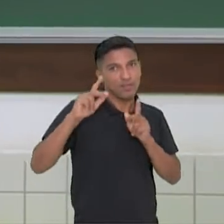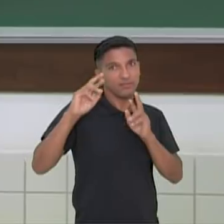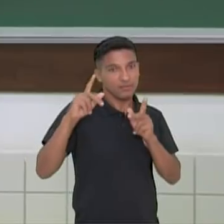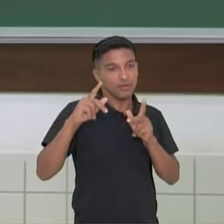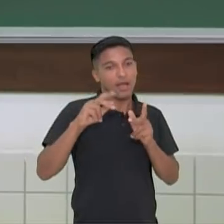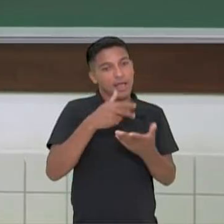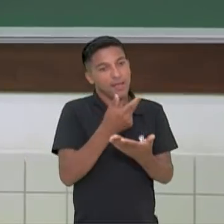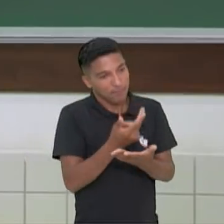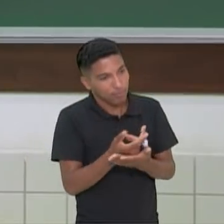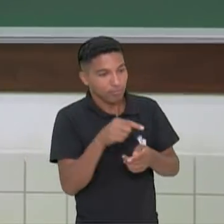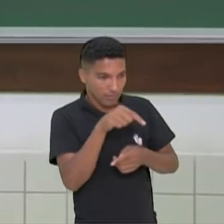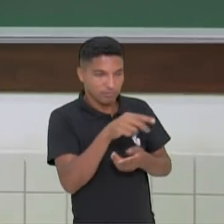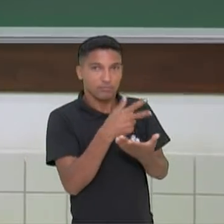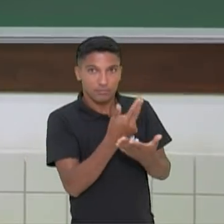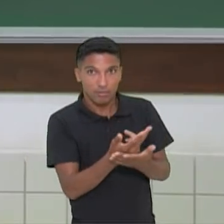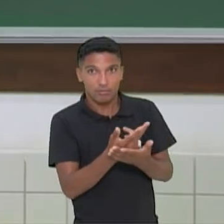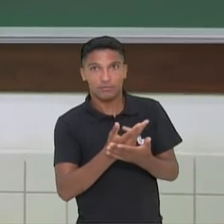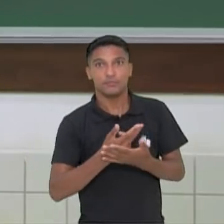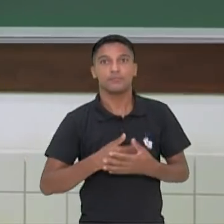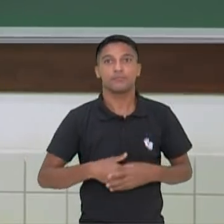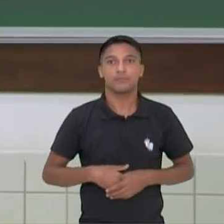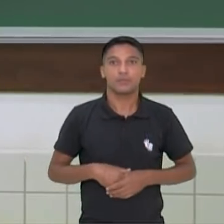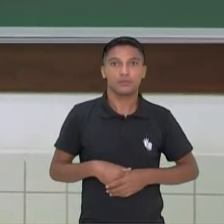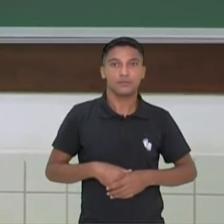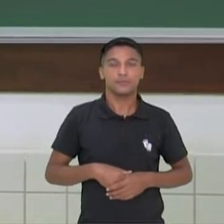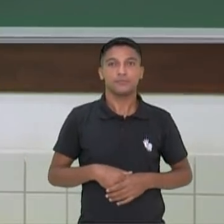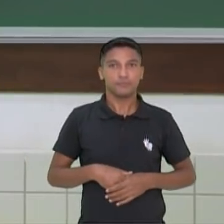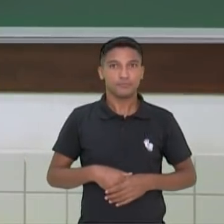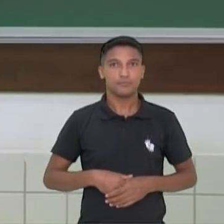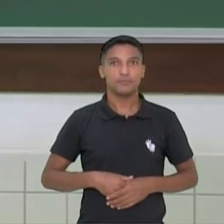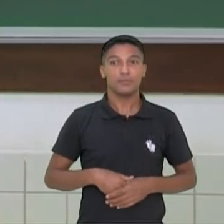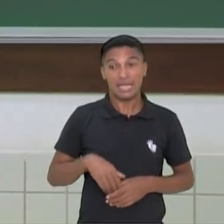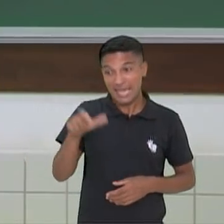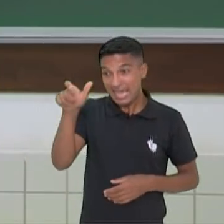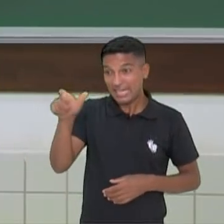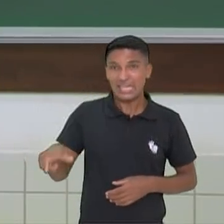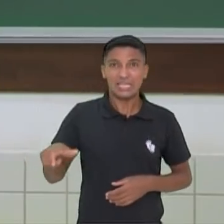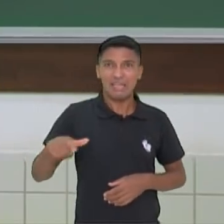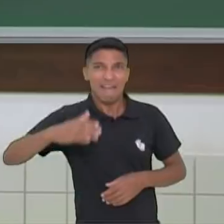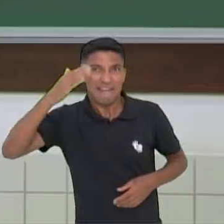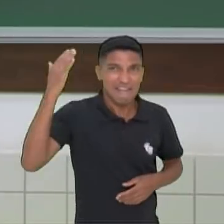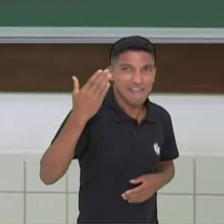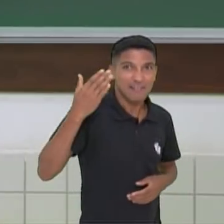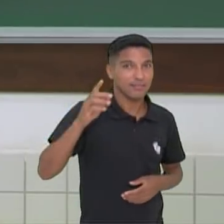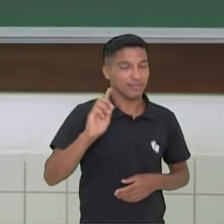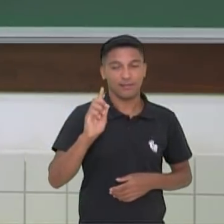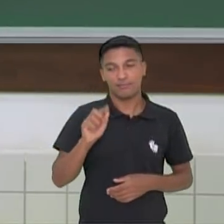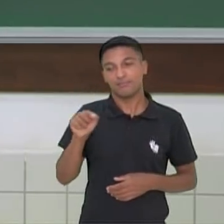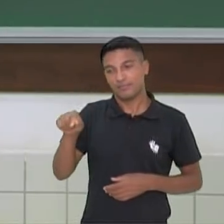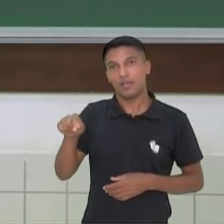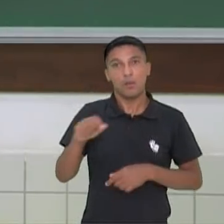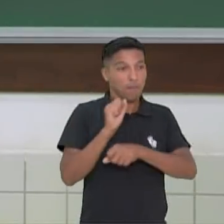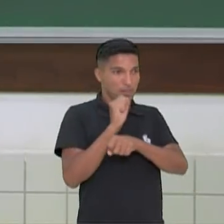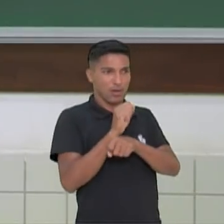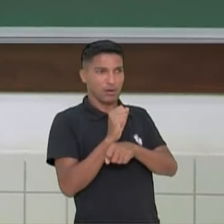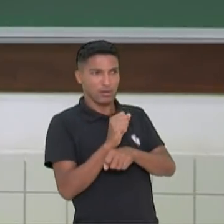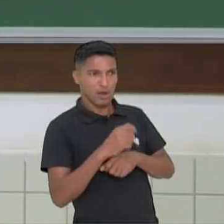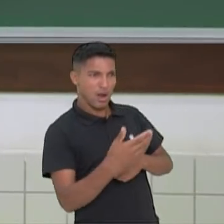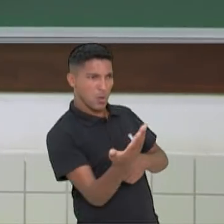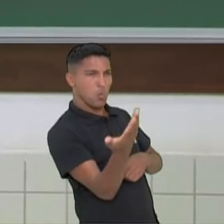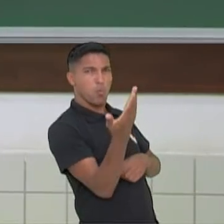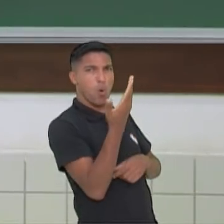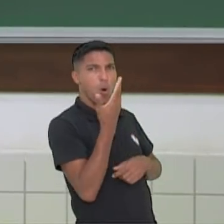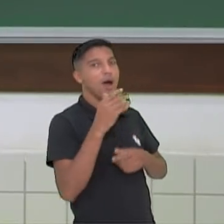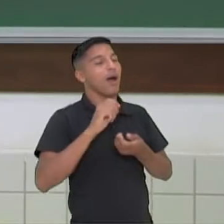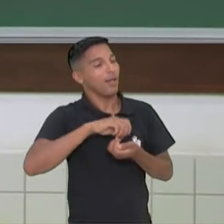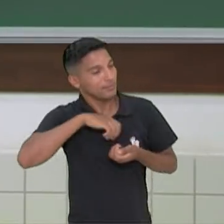o karateka. Então você vê que nenhum ataque parte do praticante do Aikido, O atacante sempre é o